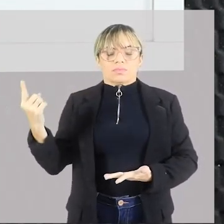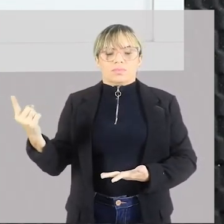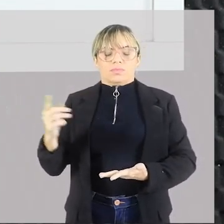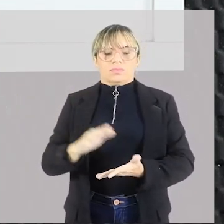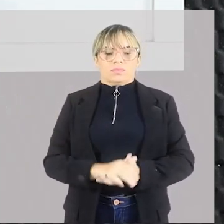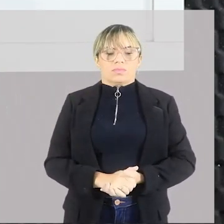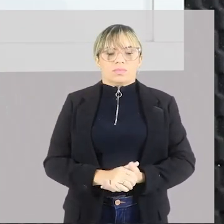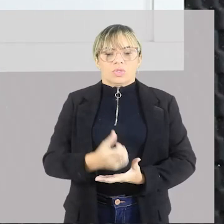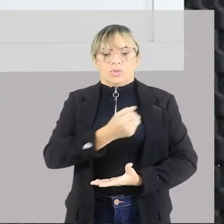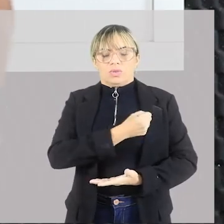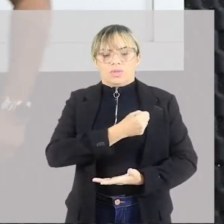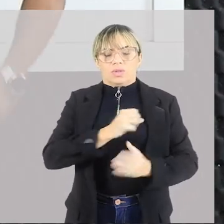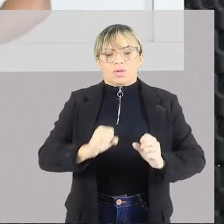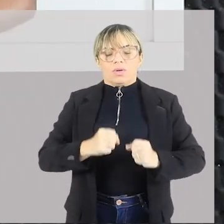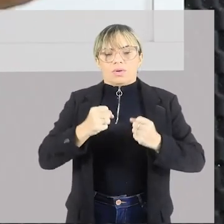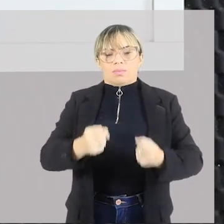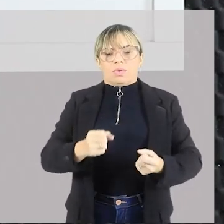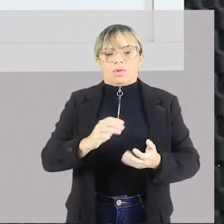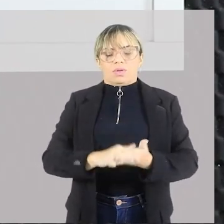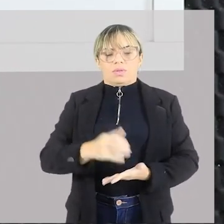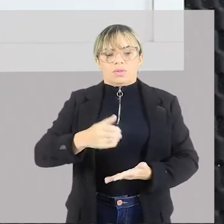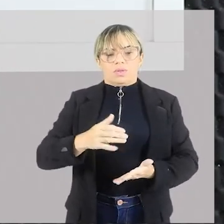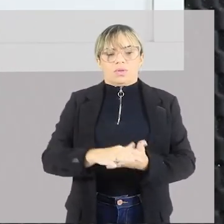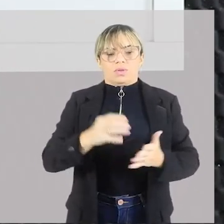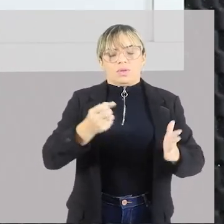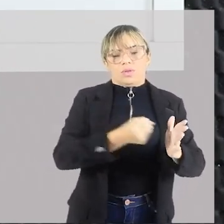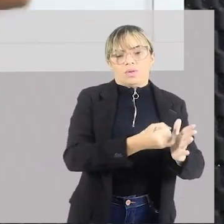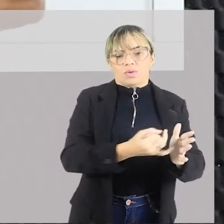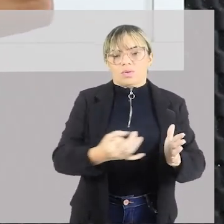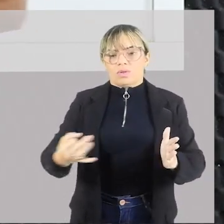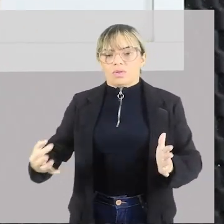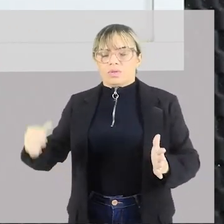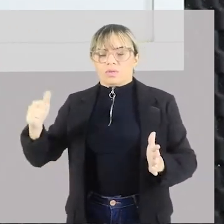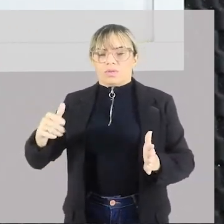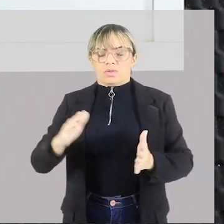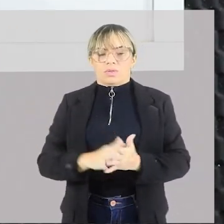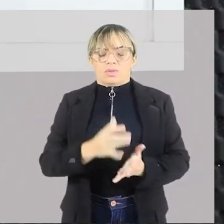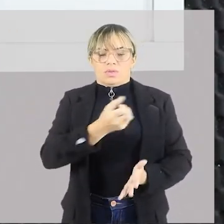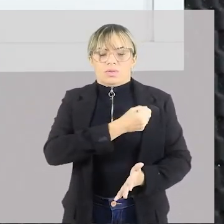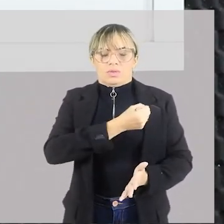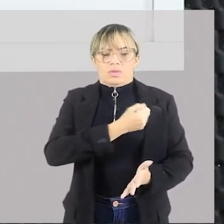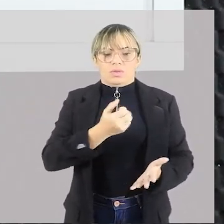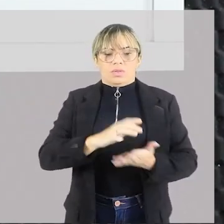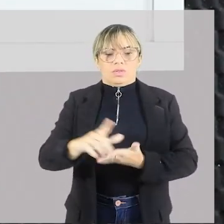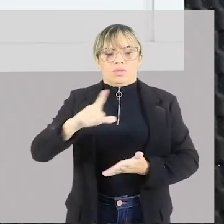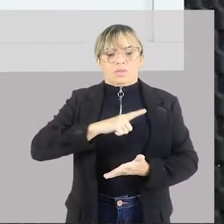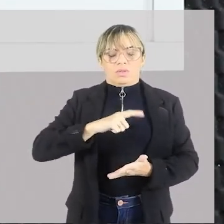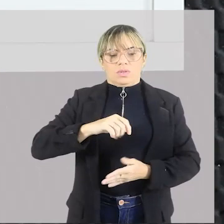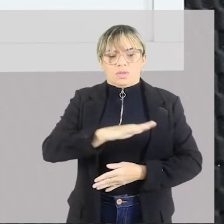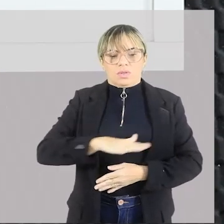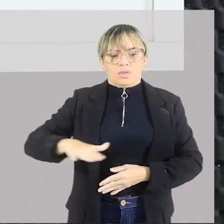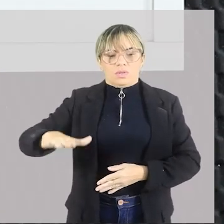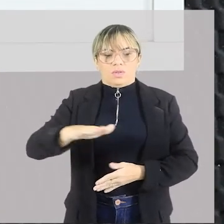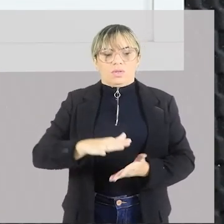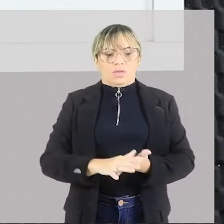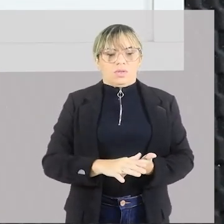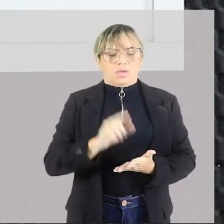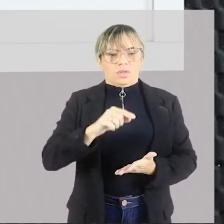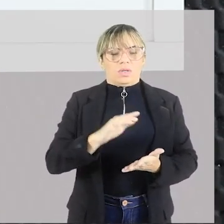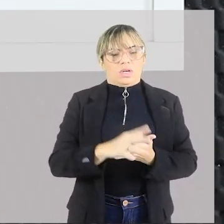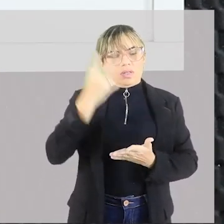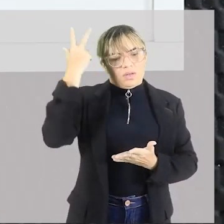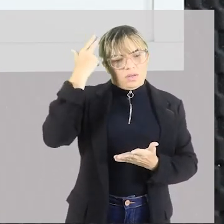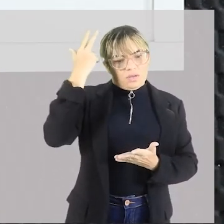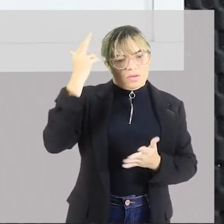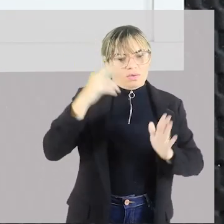espaço amostral quantos números tem o meu espaço amostral geralmente a gente costuma usar a letra s para